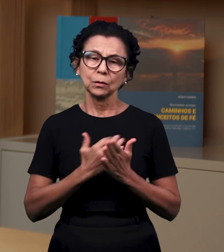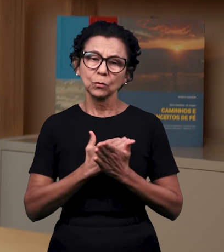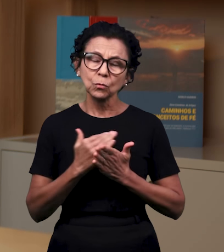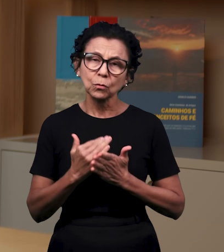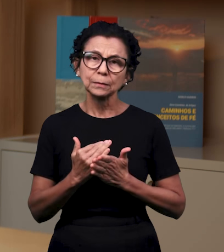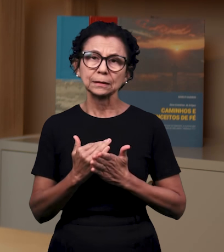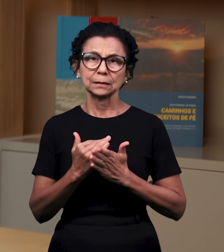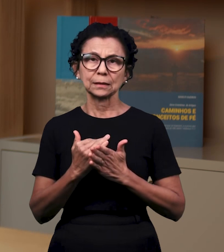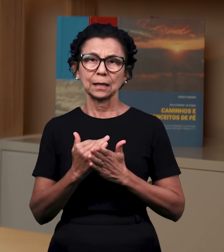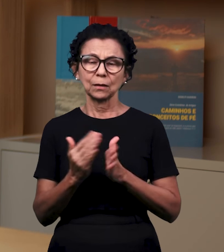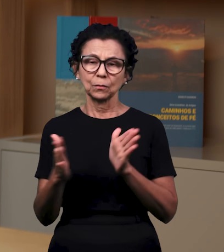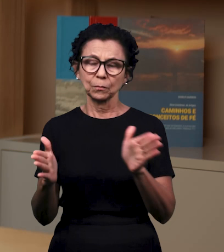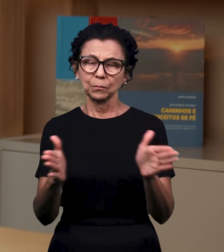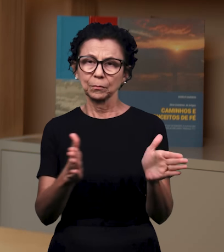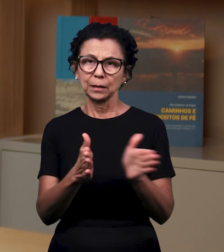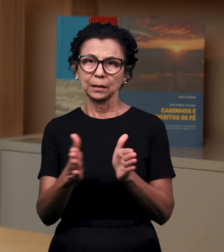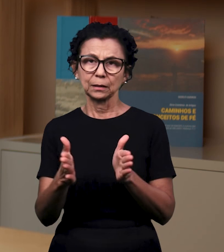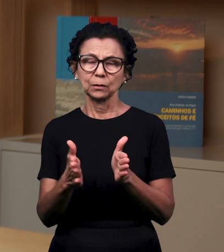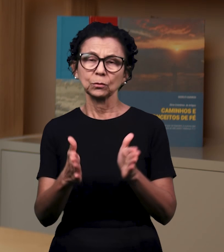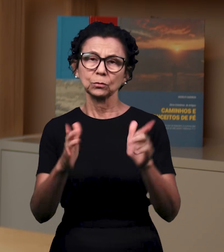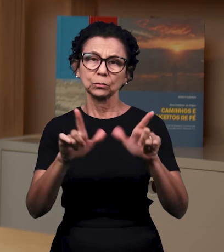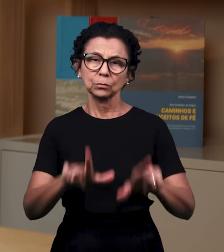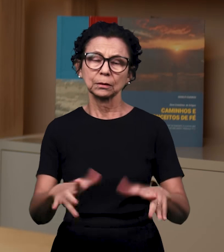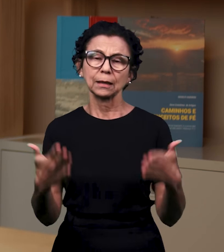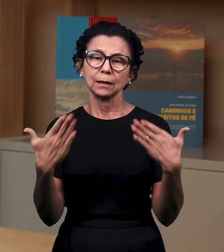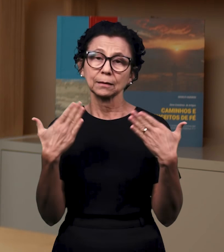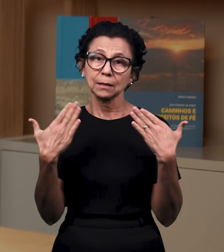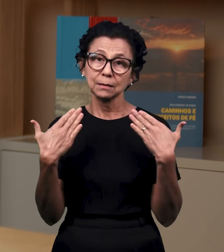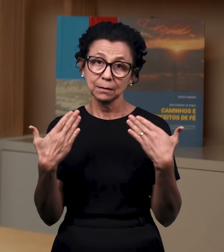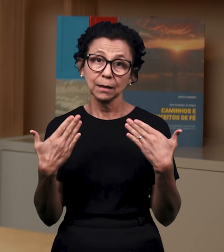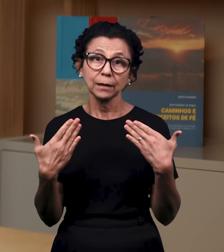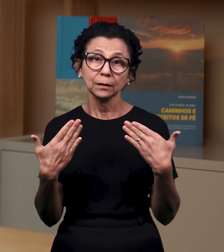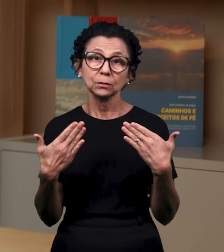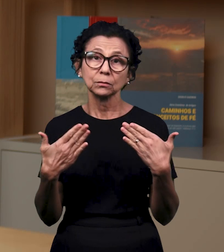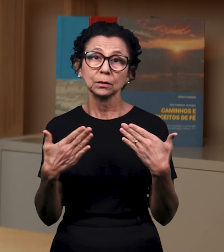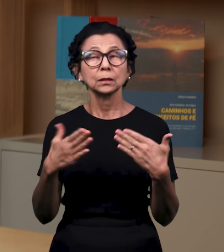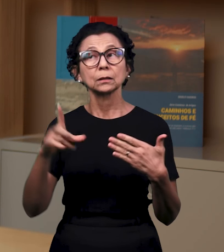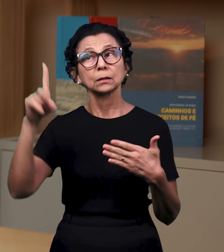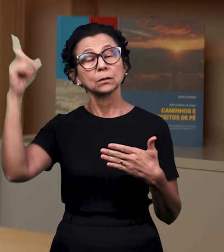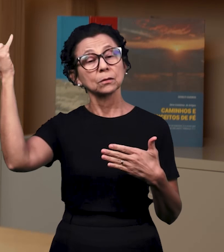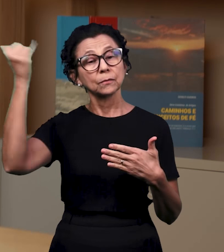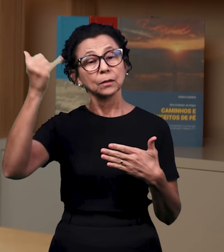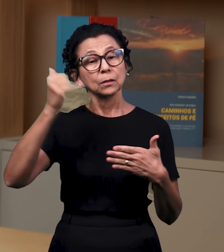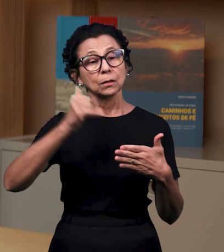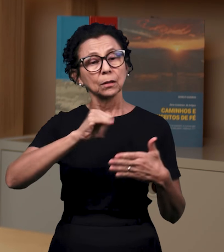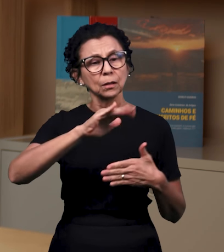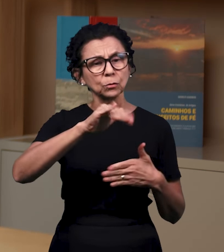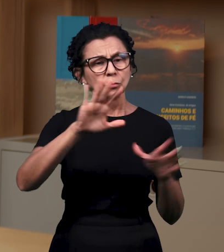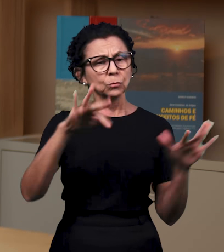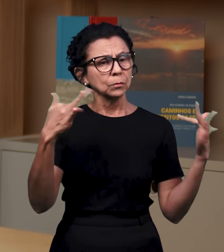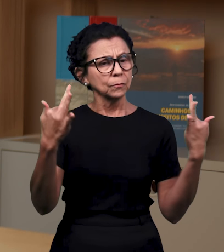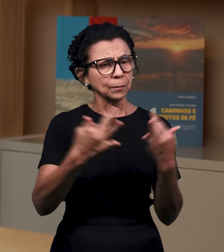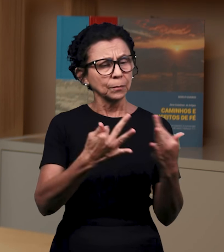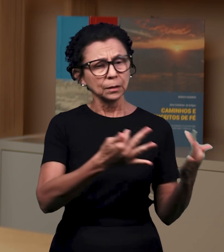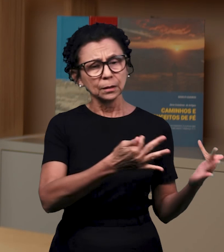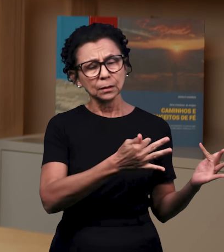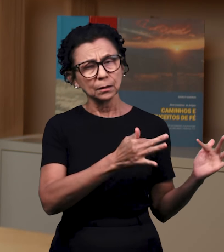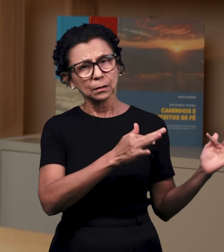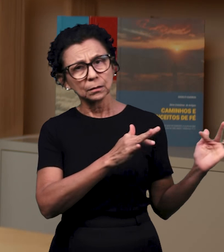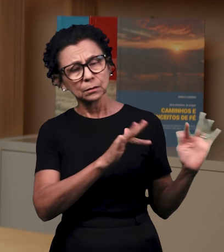Senhor ali, né, orientou para que Israel se juntasse entre suas famílias,